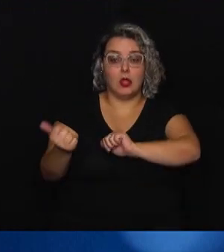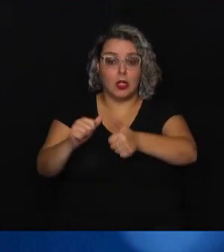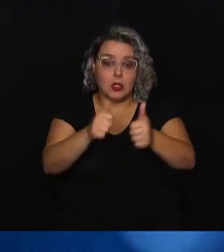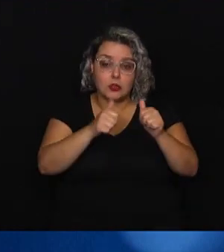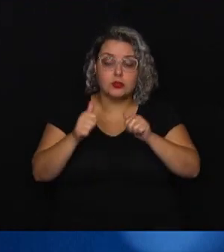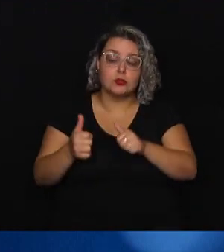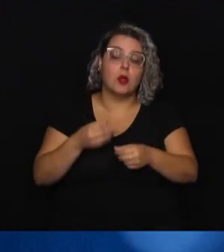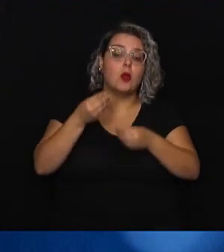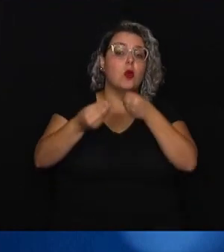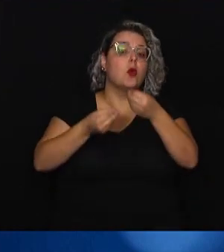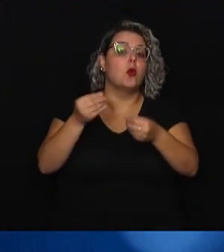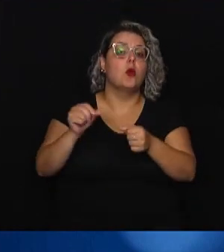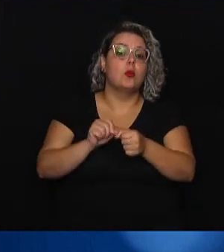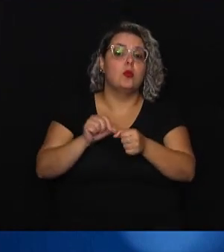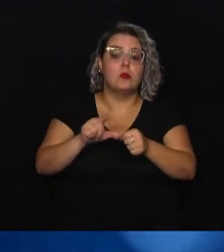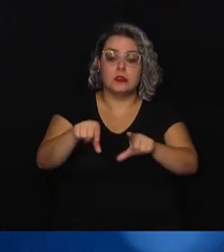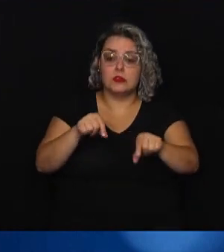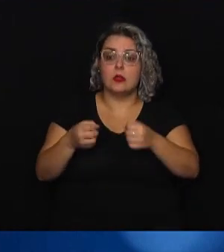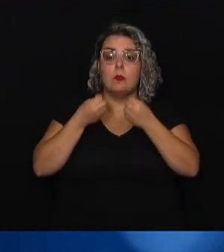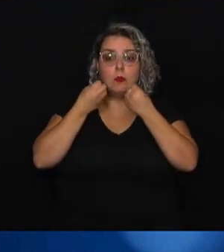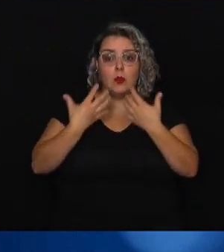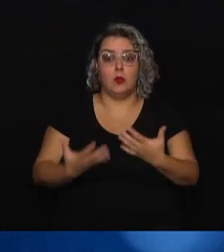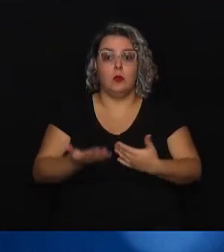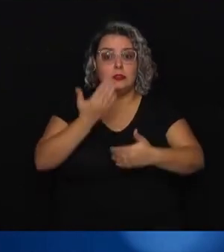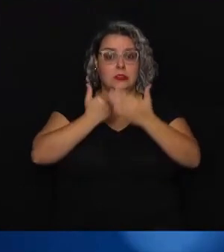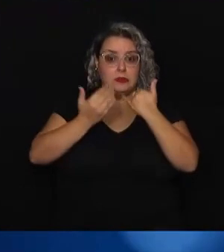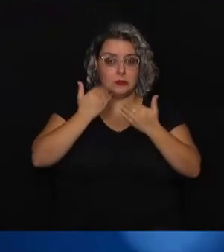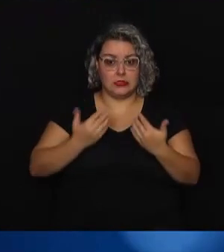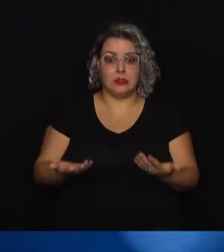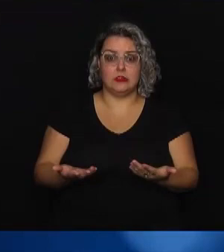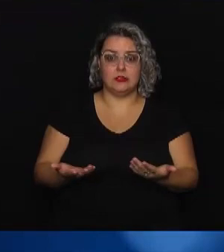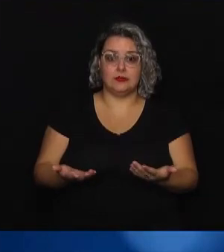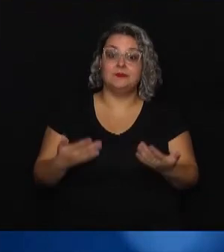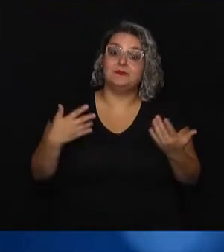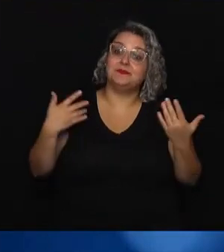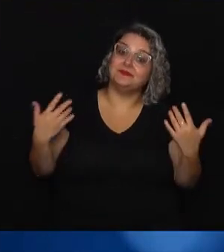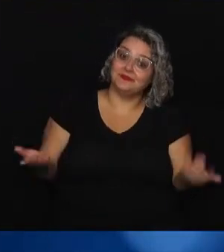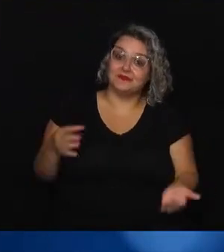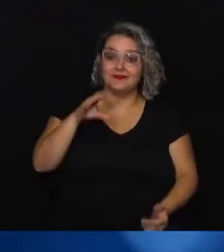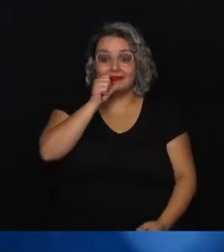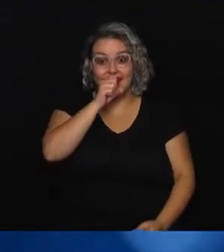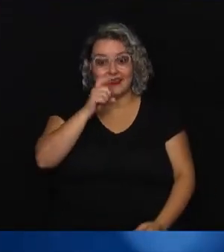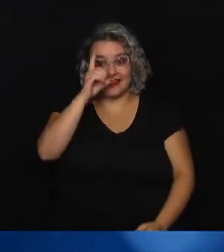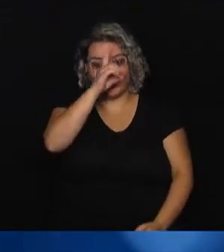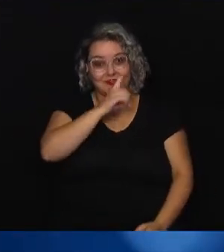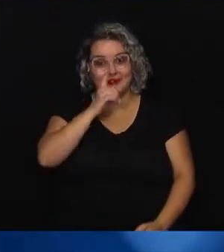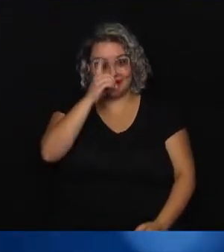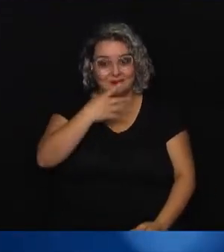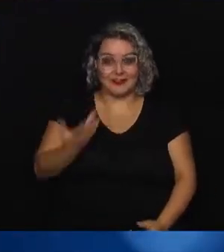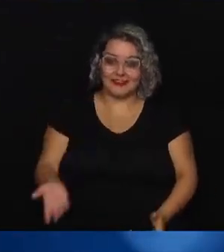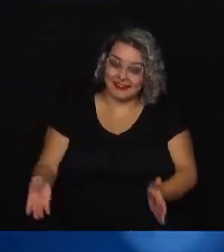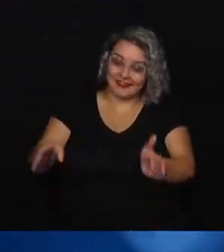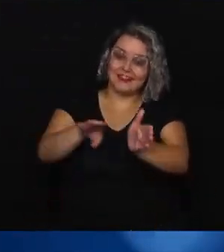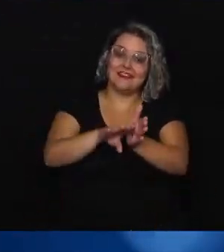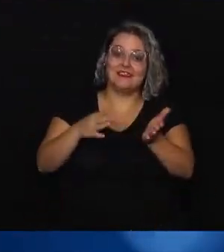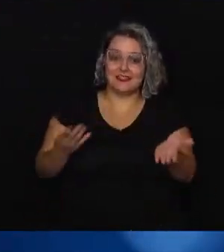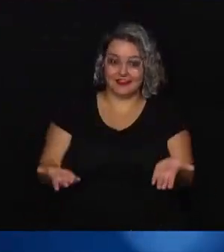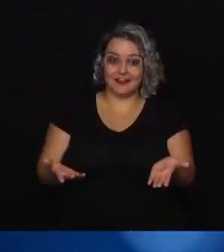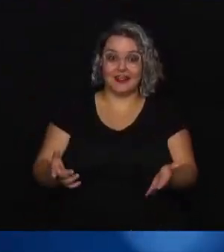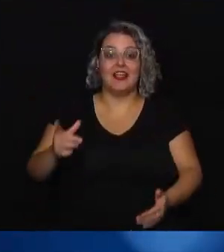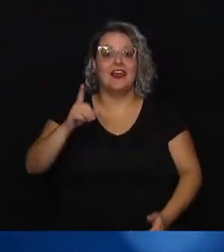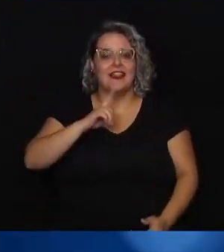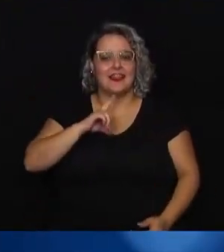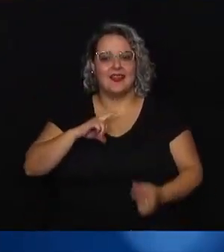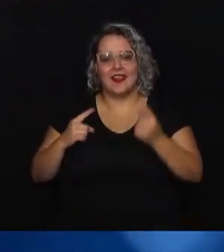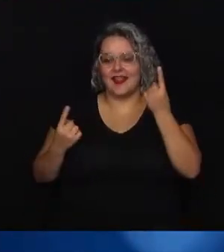como fazer boas escolhas alimentares. E o fim de semana está chegando, tem